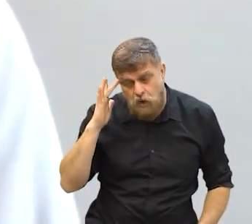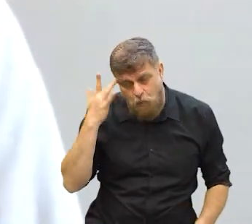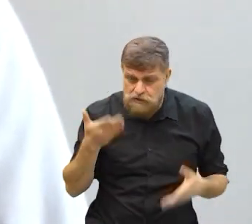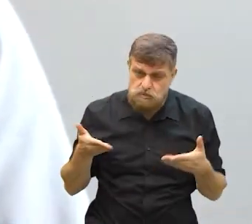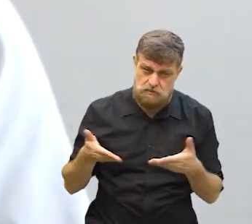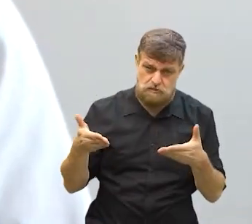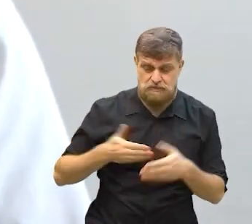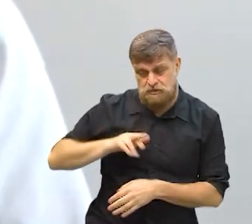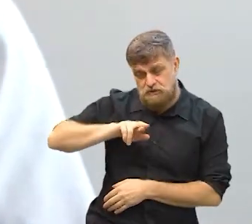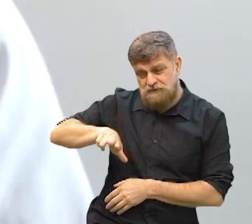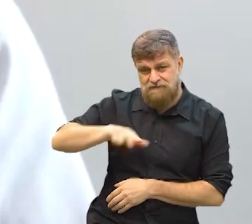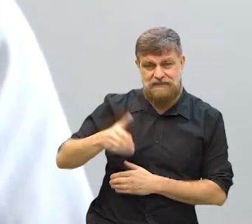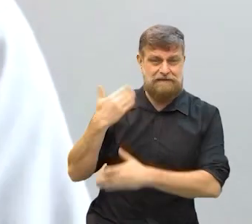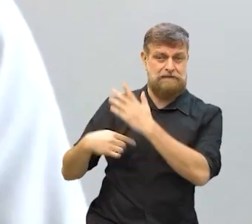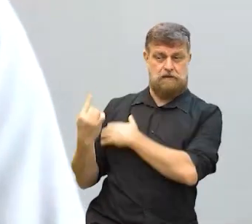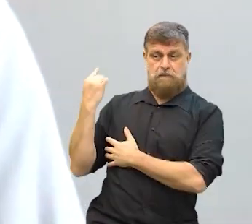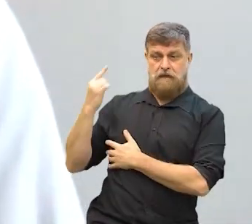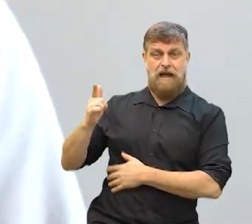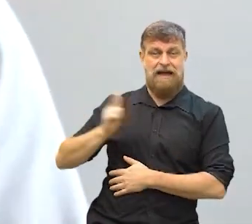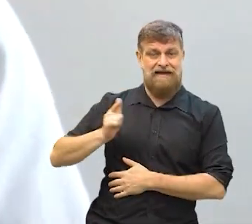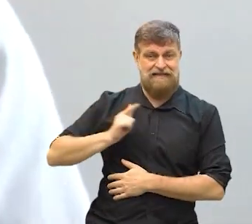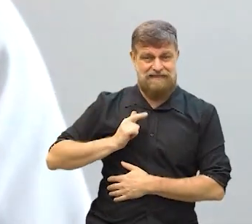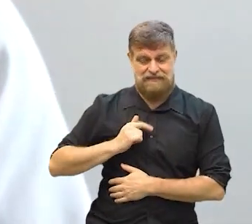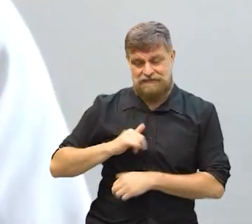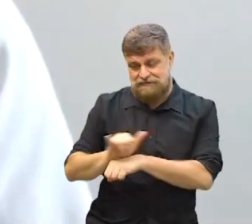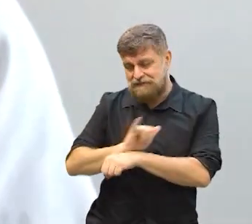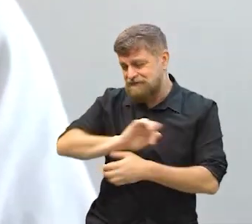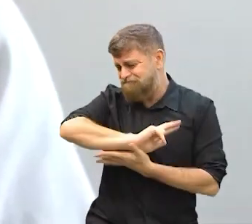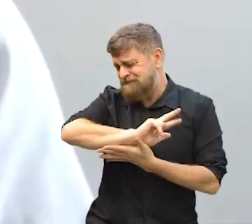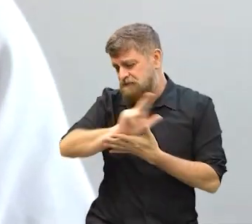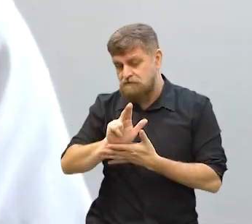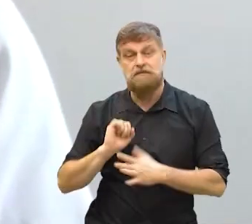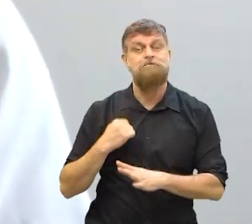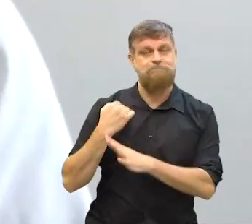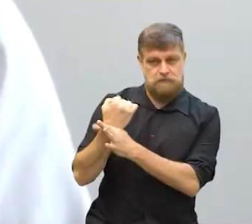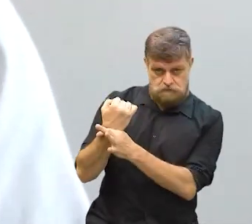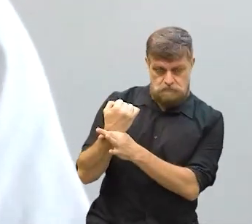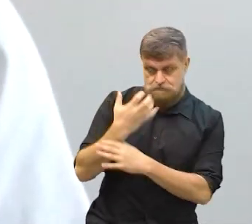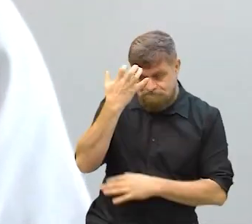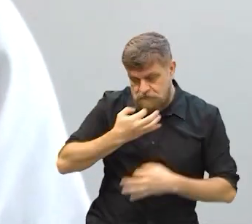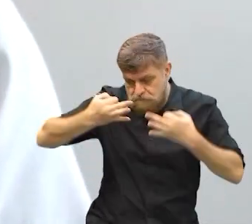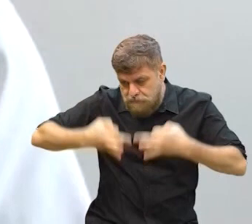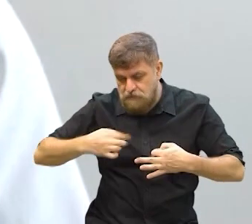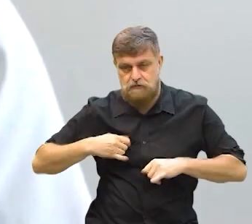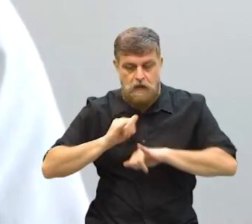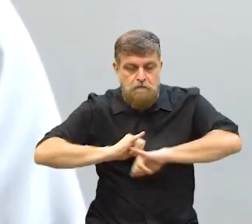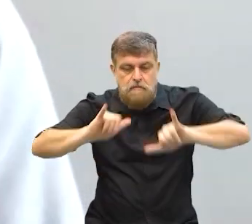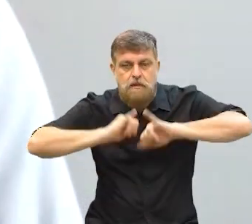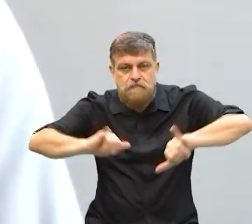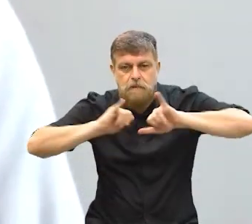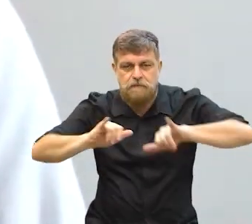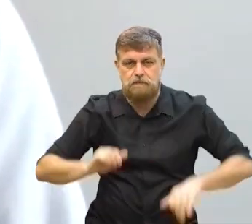Então, eu acho que hoje, diferente do que existia antigamente, nós temos vários canais que são seguros, que são sérios em levar